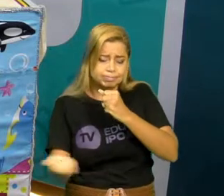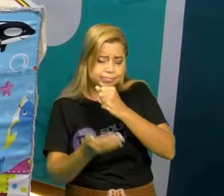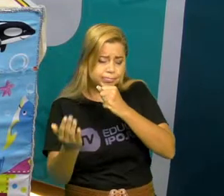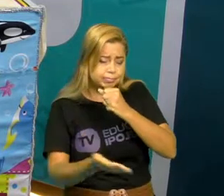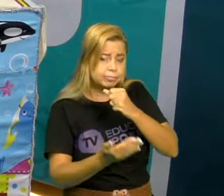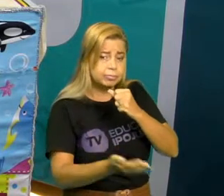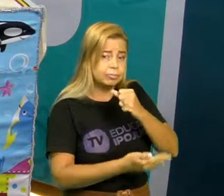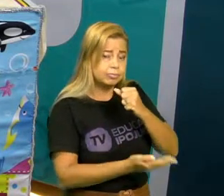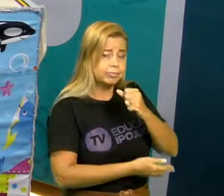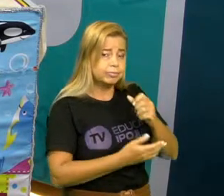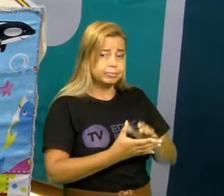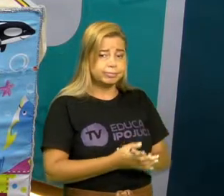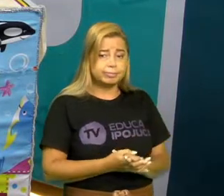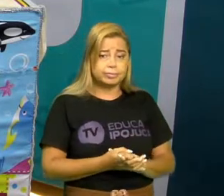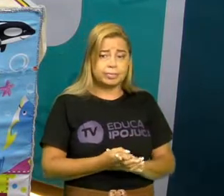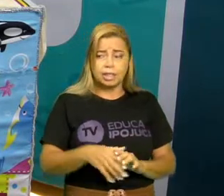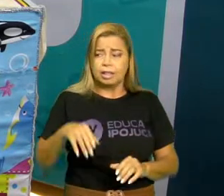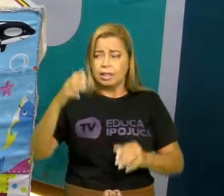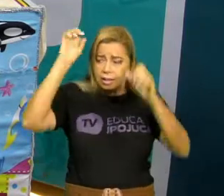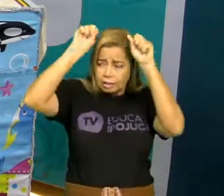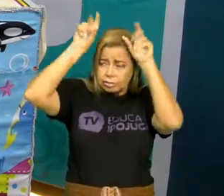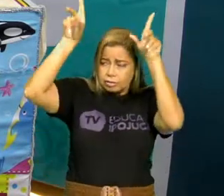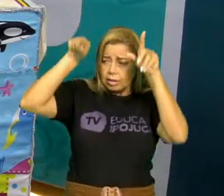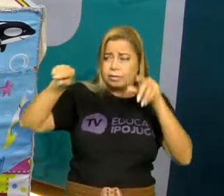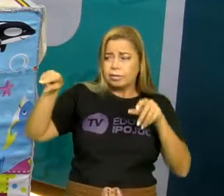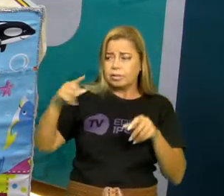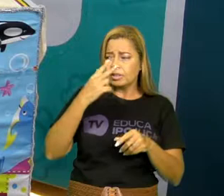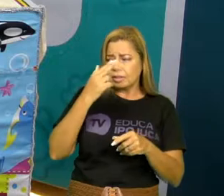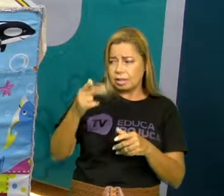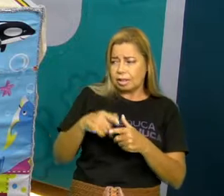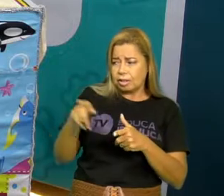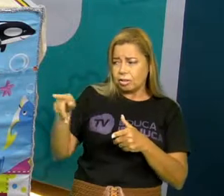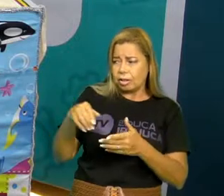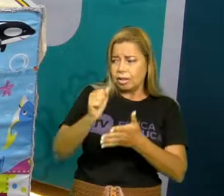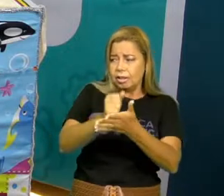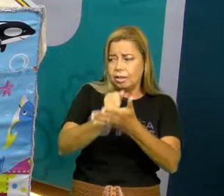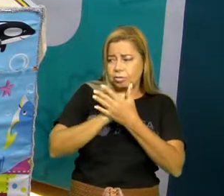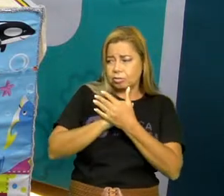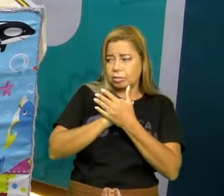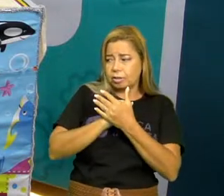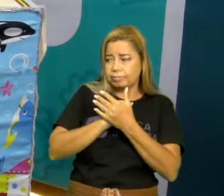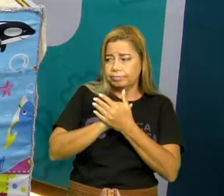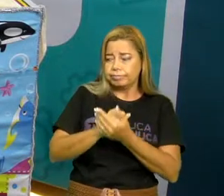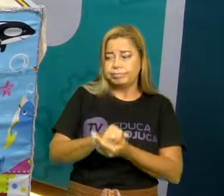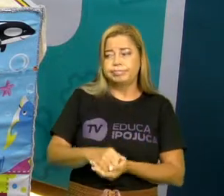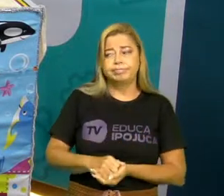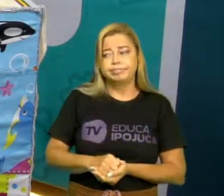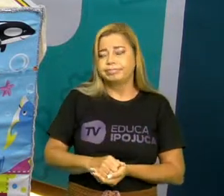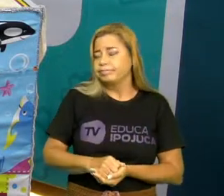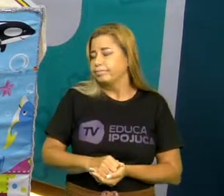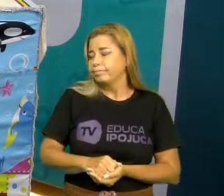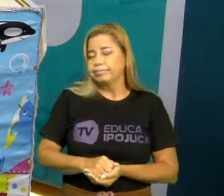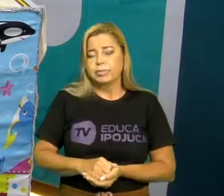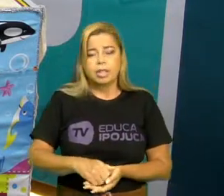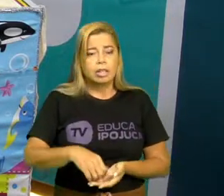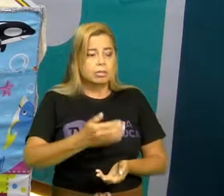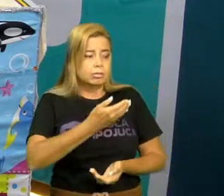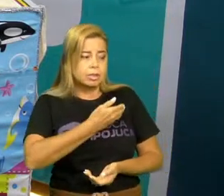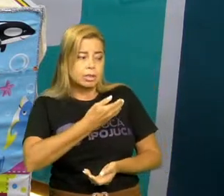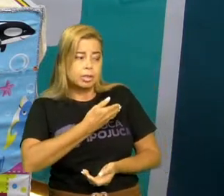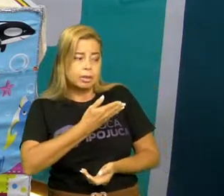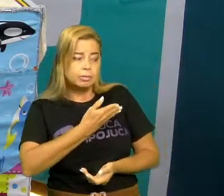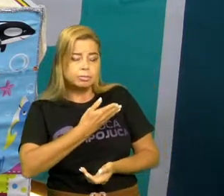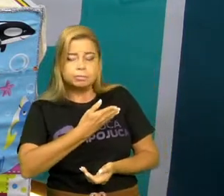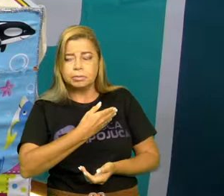foram? Não sei. Eles não foram. Não foram, não. Não. Ela foi novamente e chamou